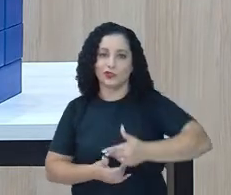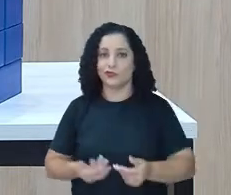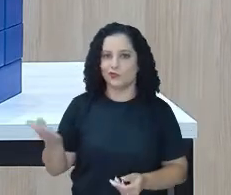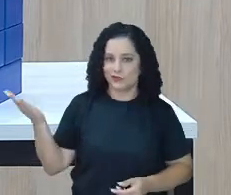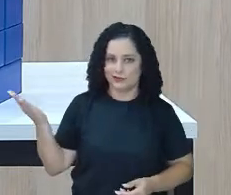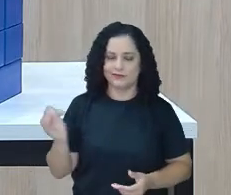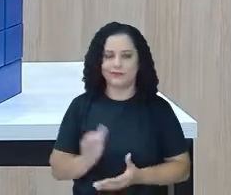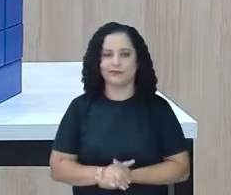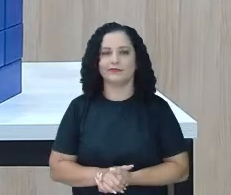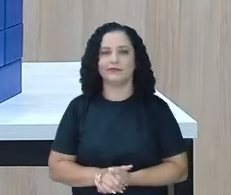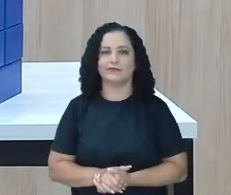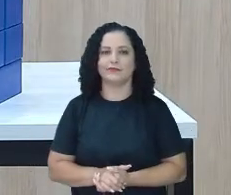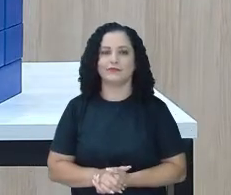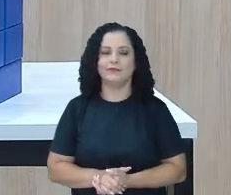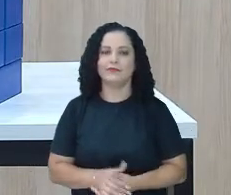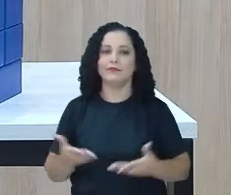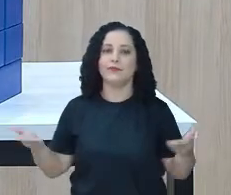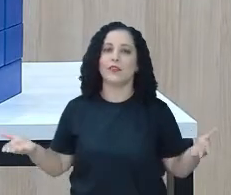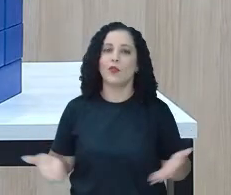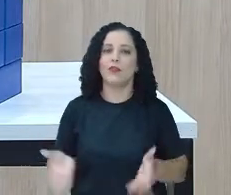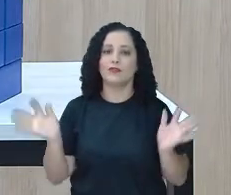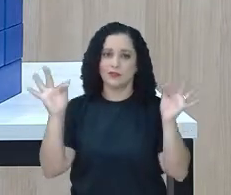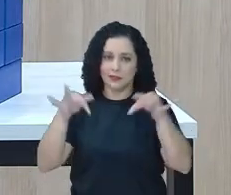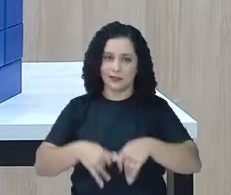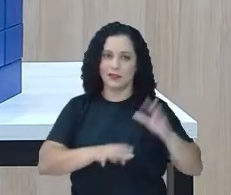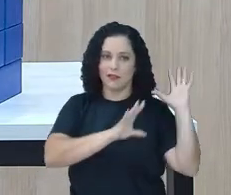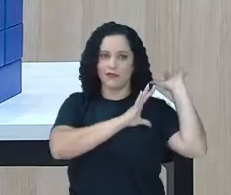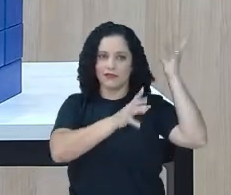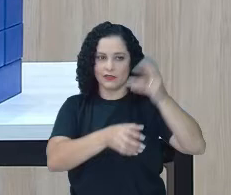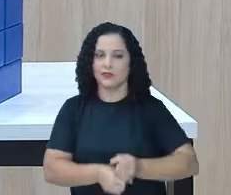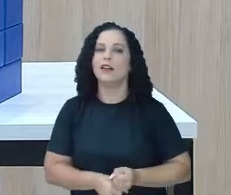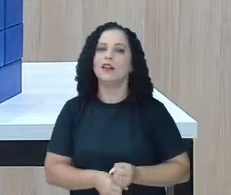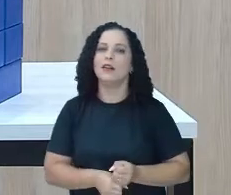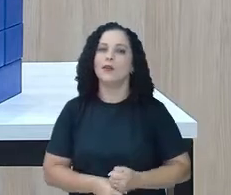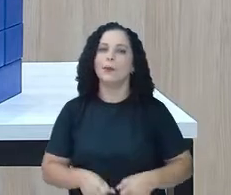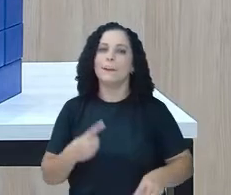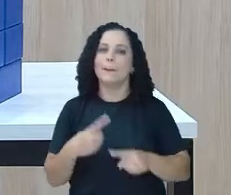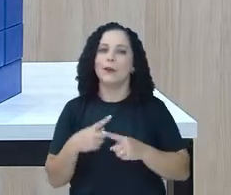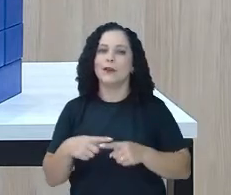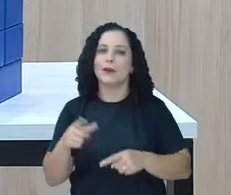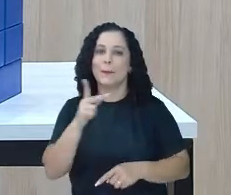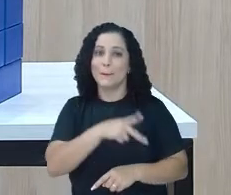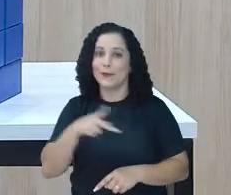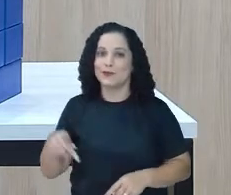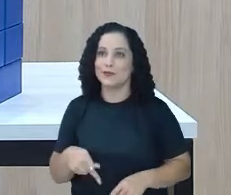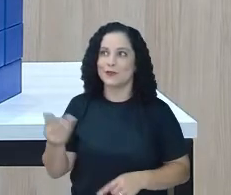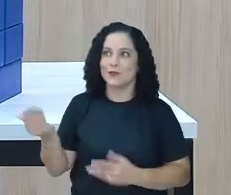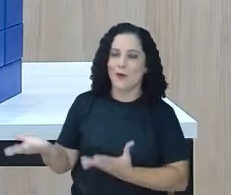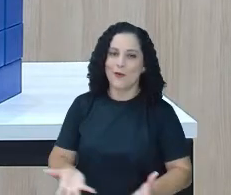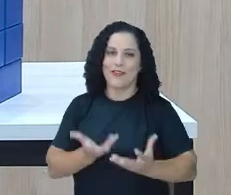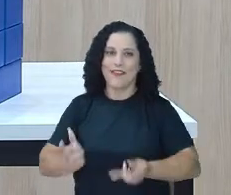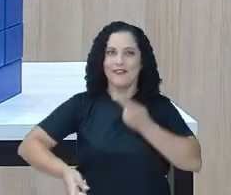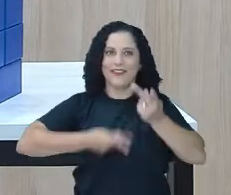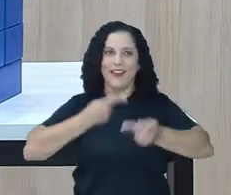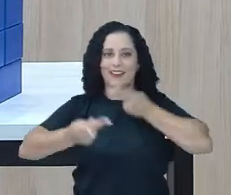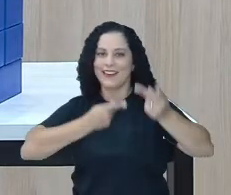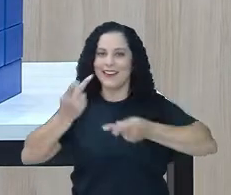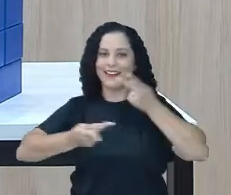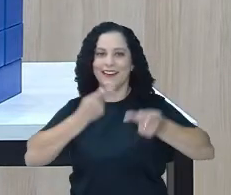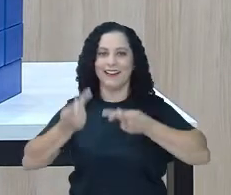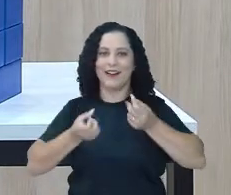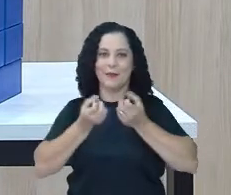beleza? Para a gente finalizar esse momento de revisão aqui, Pedro está ali querendo falar alguma coisa, a gente tem aqui